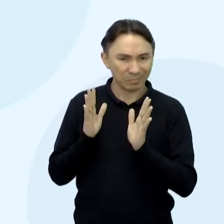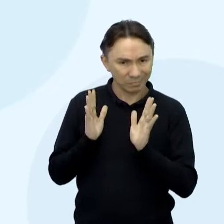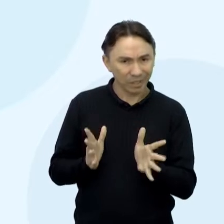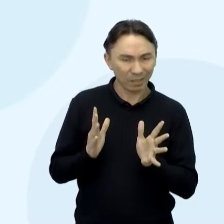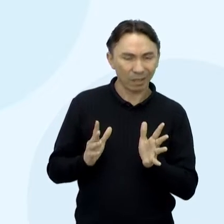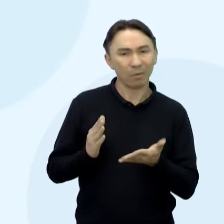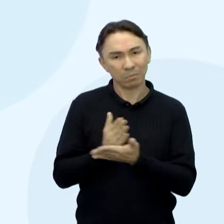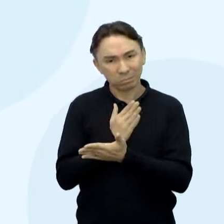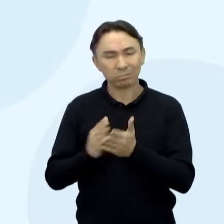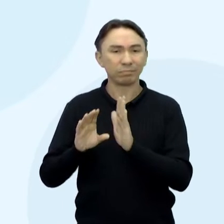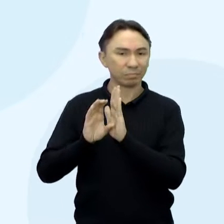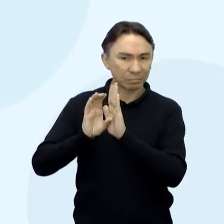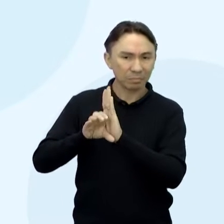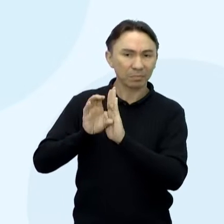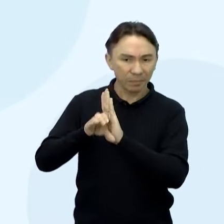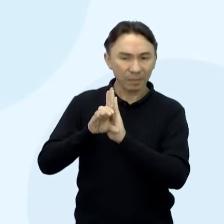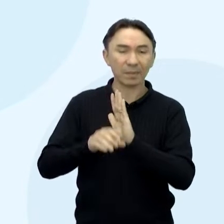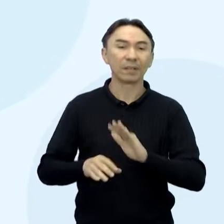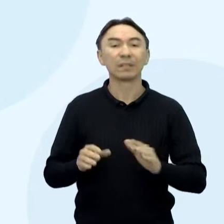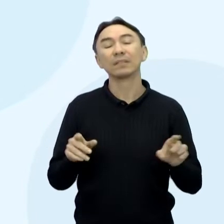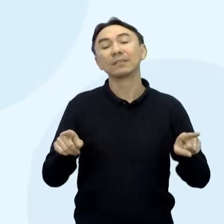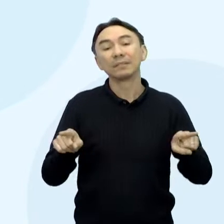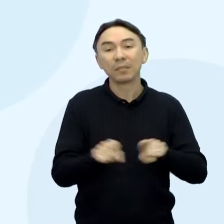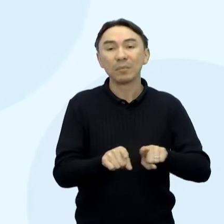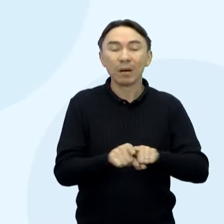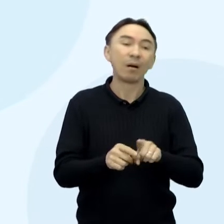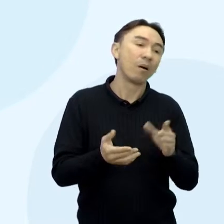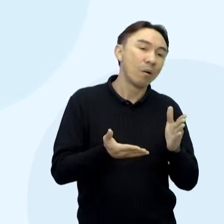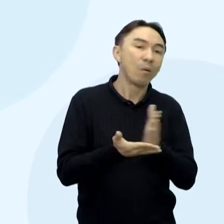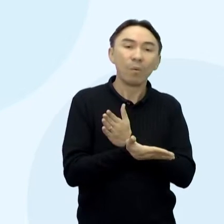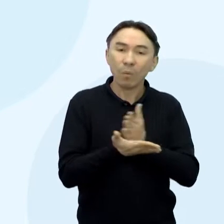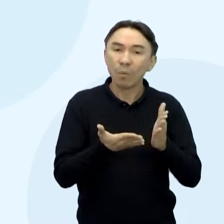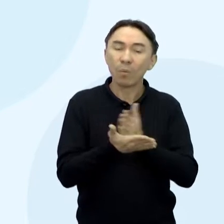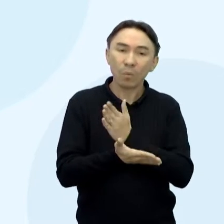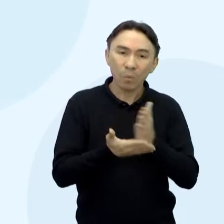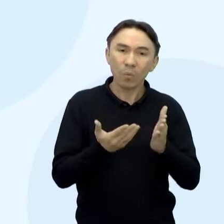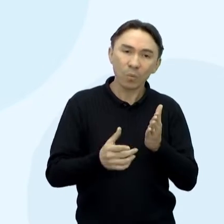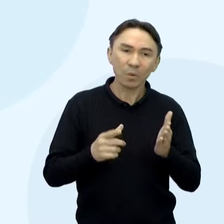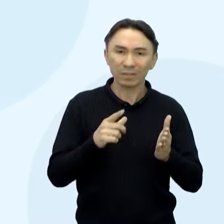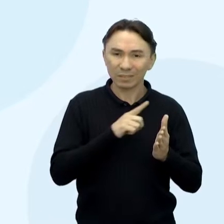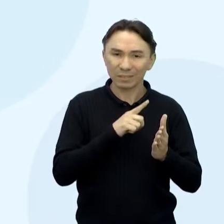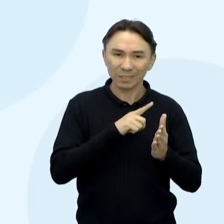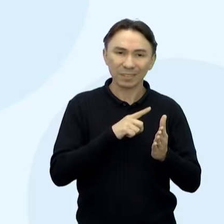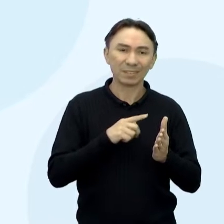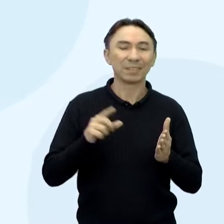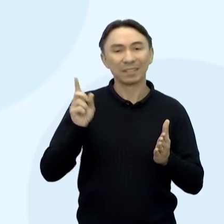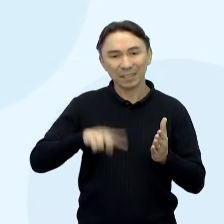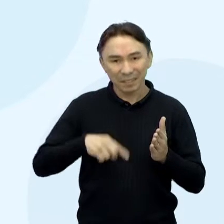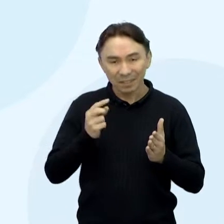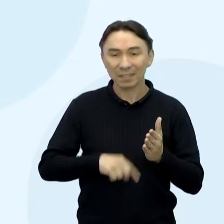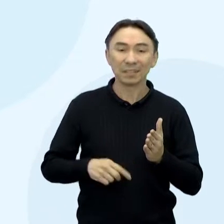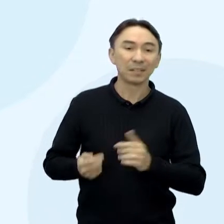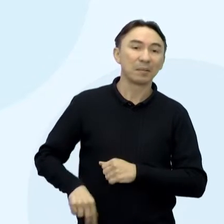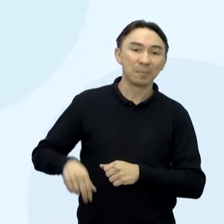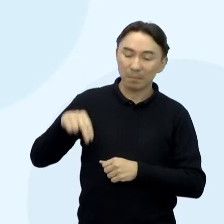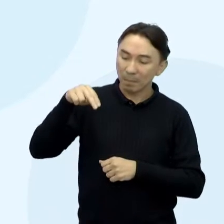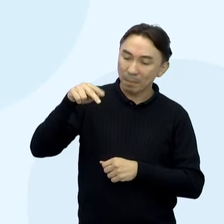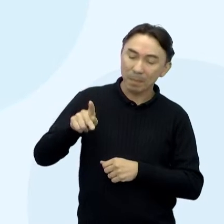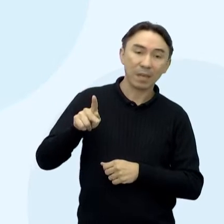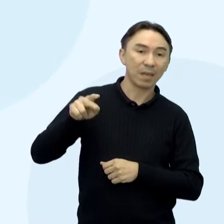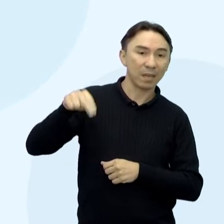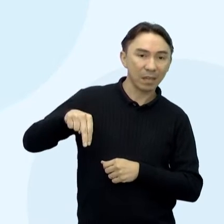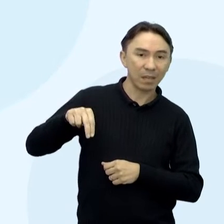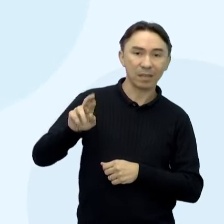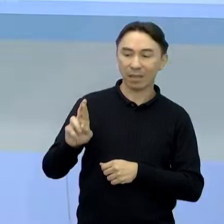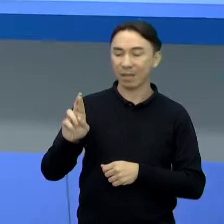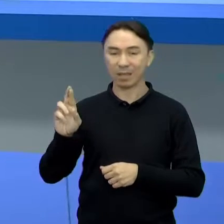anteriores, e compreendendo algumas definições das política nacional dos resíduos sólidos. Nós